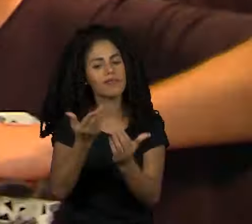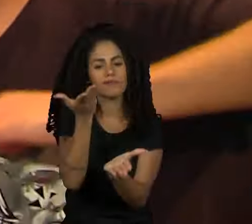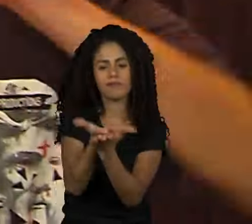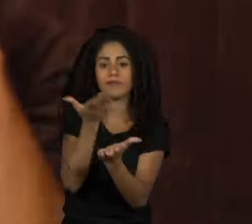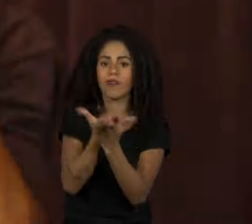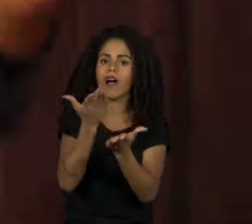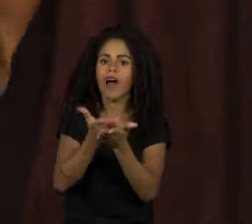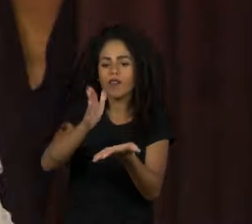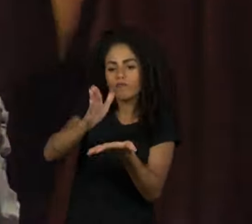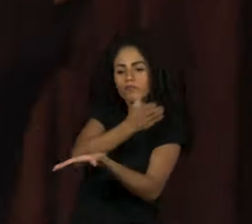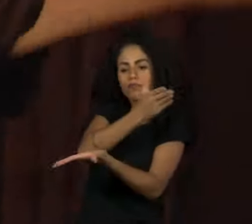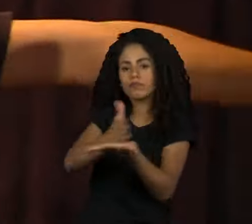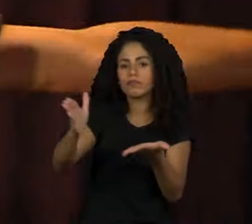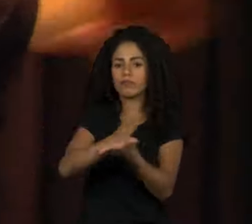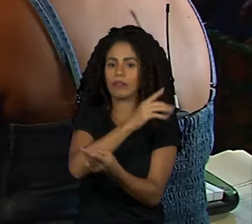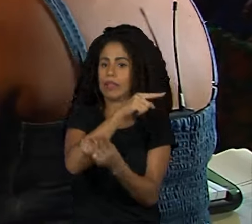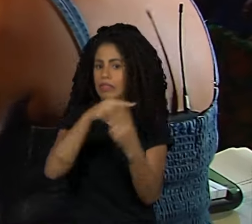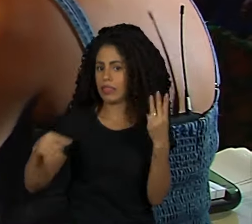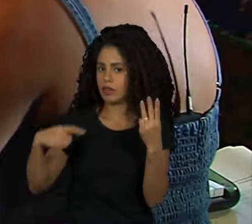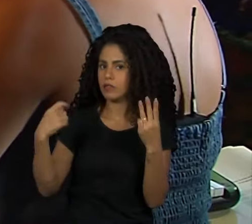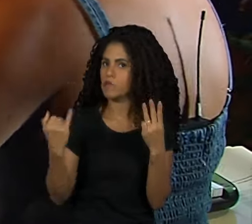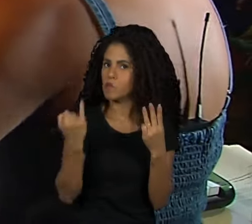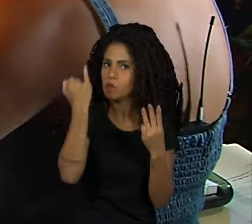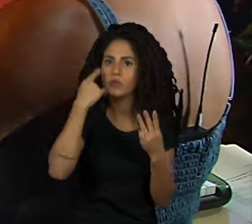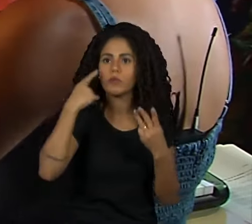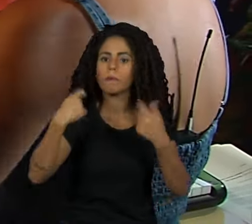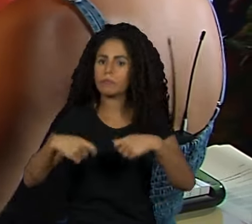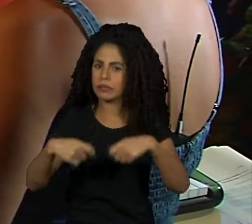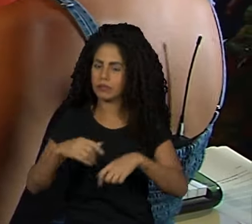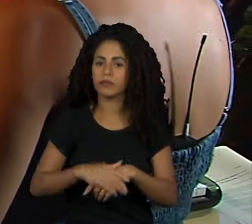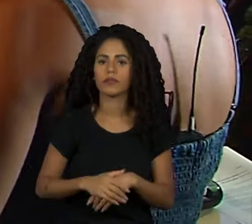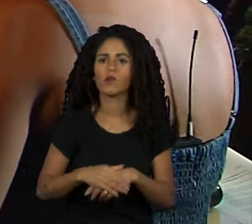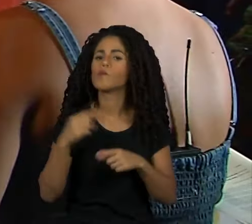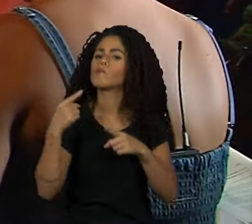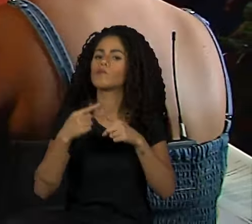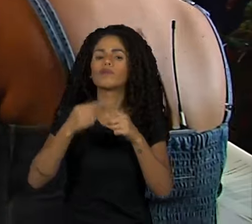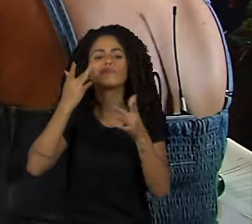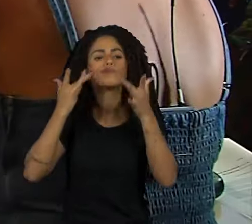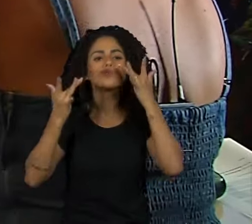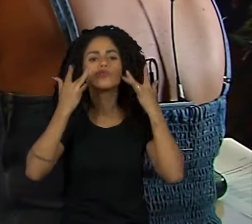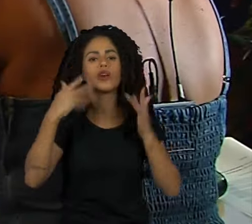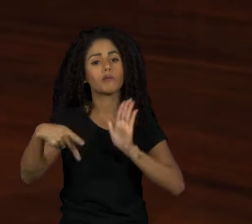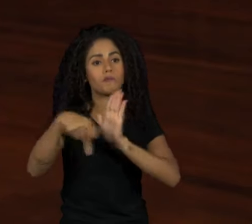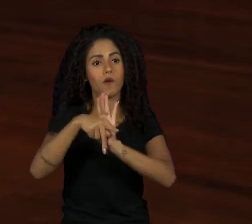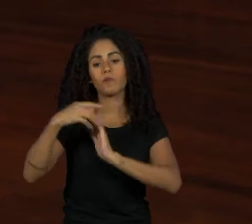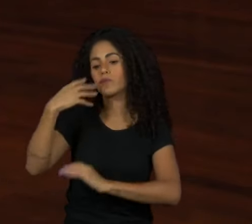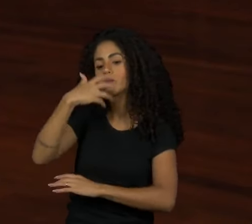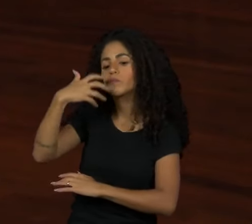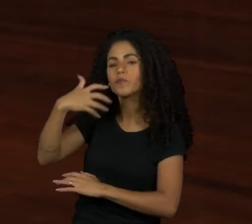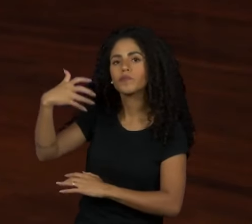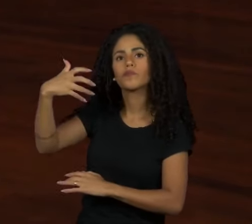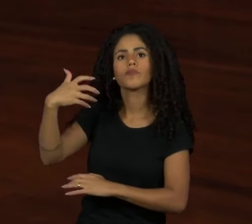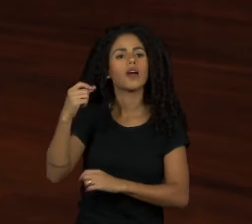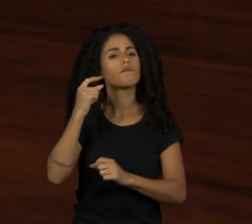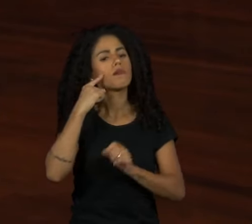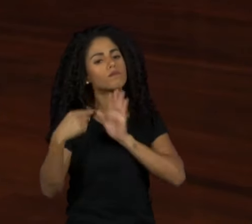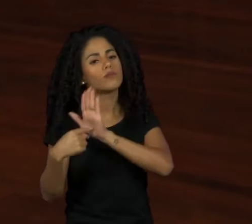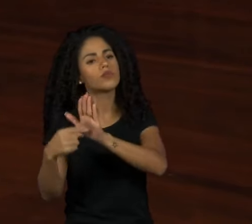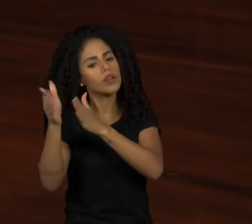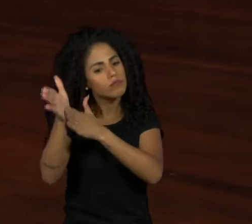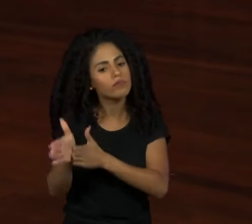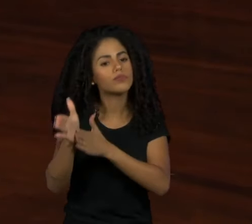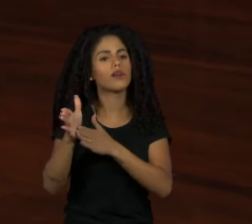divididas nesses três elementos. Tanto ele no teatro musical, ele é bem abrangente, né? Eu procuro dar um pouco de noção